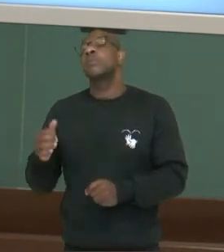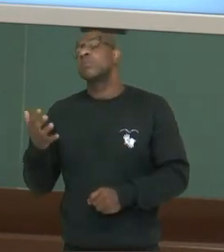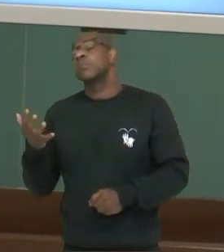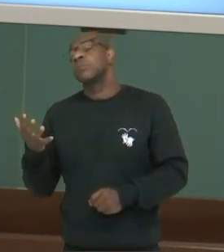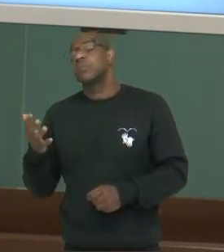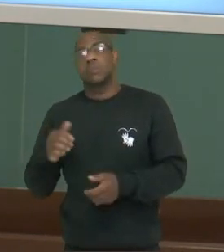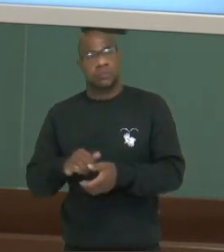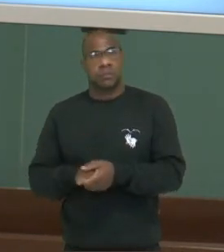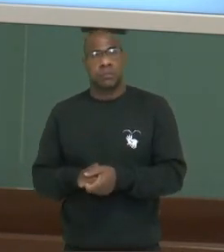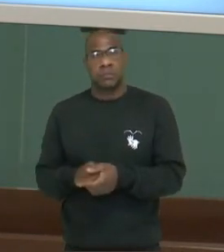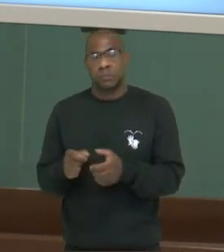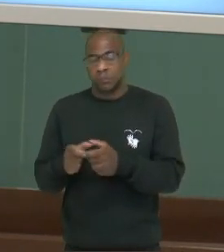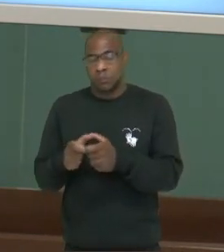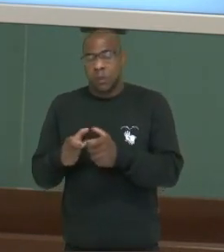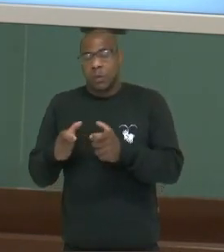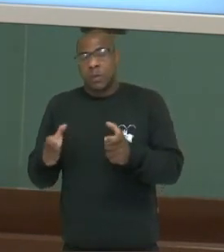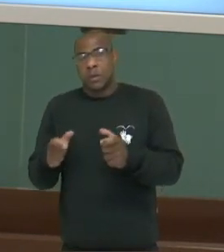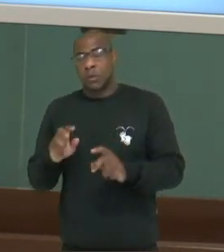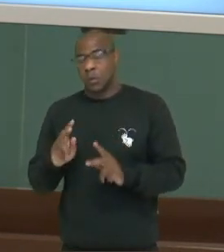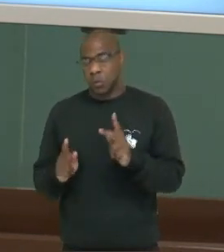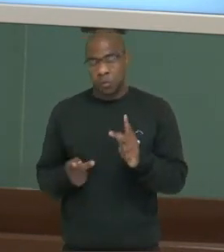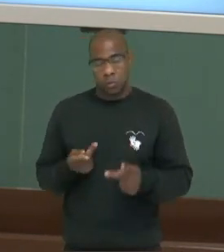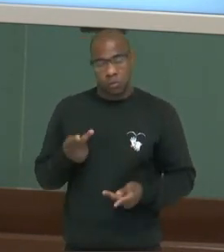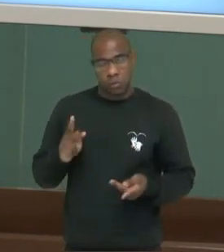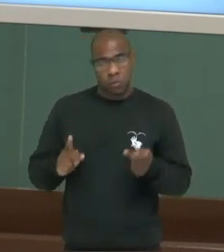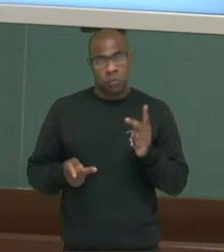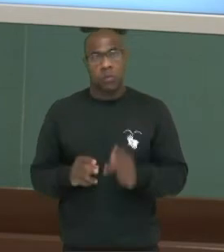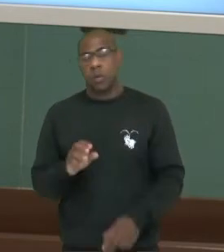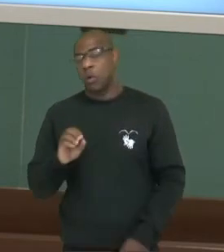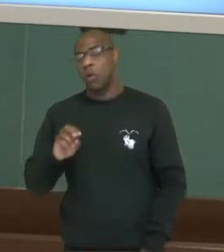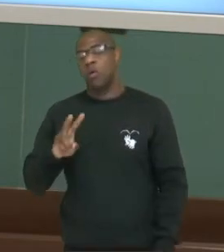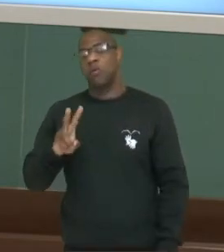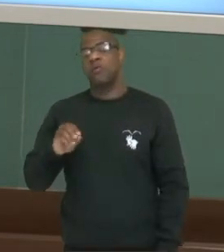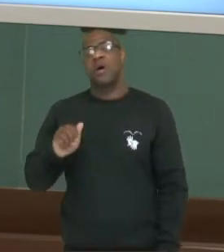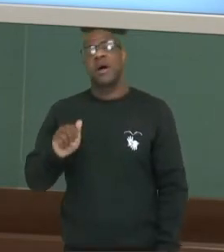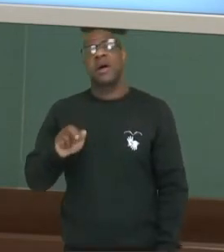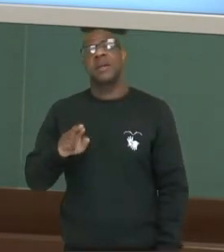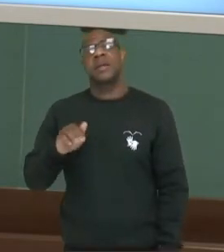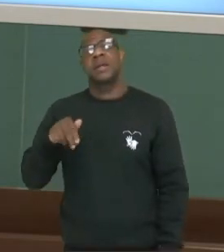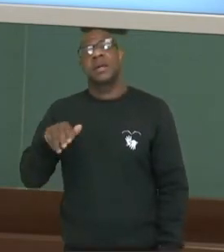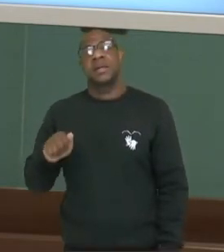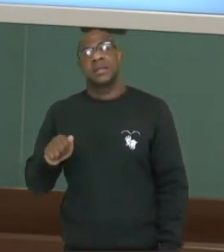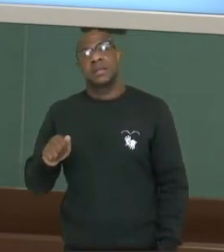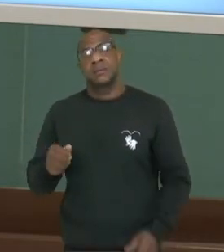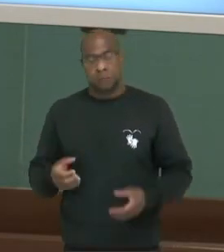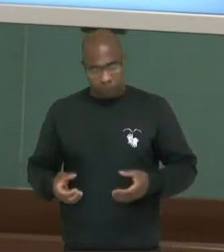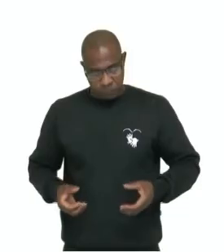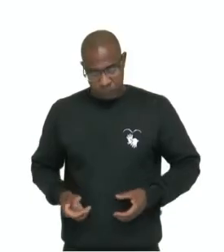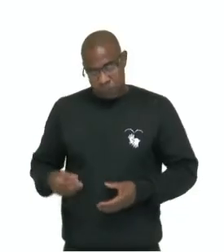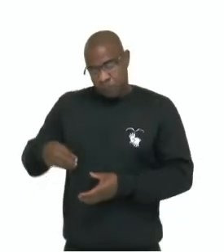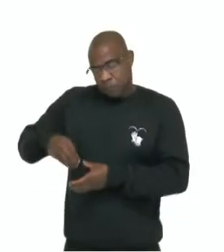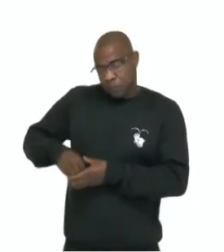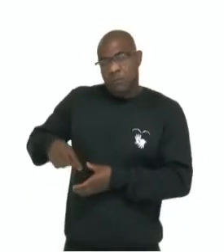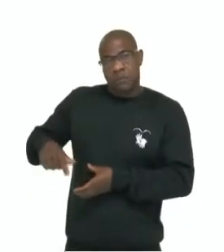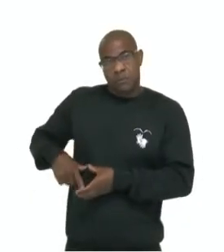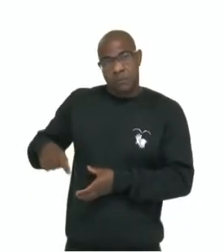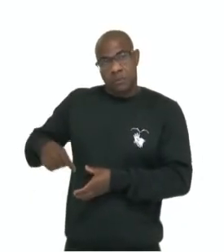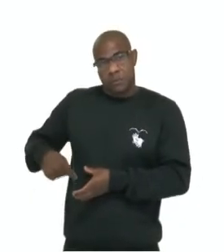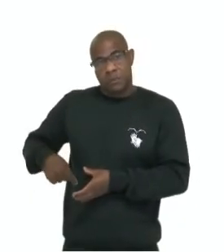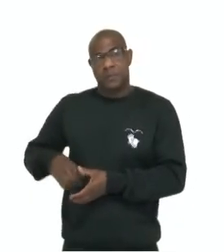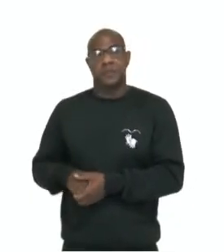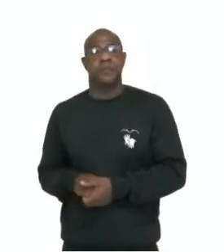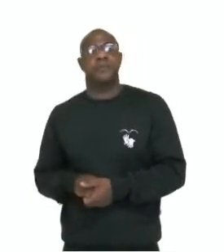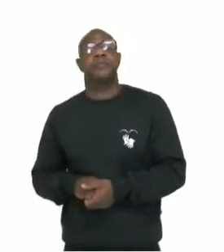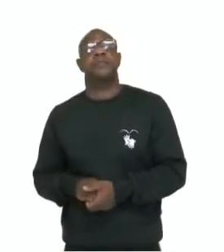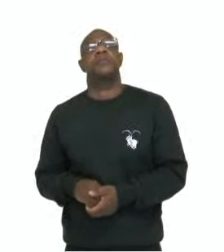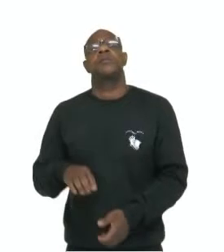a aumentar. Quais hormônios? Os hormônios ovarianos, olha. O estrógeno, ele teve a função